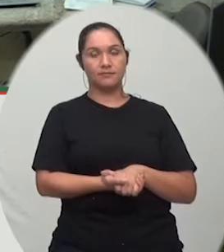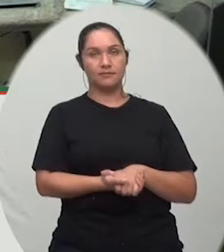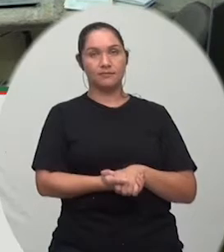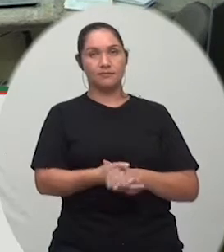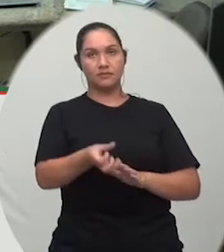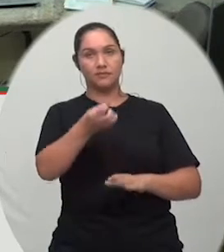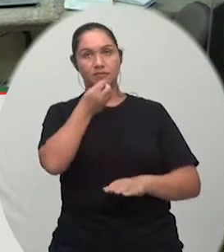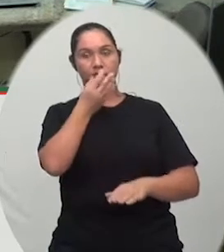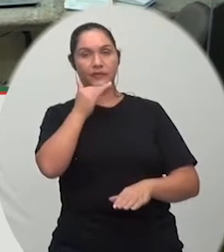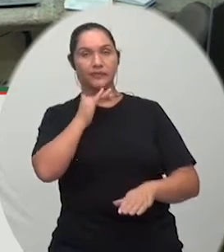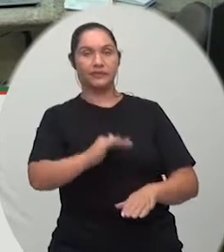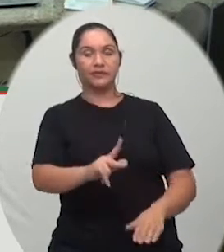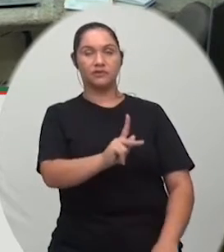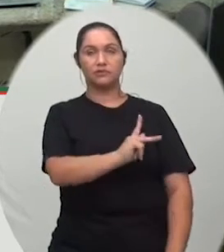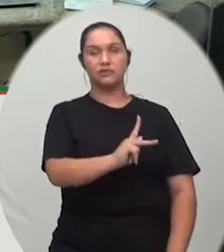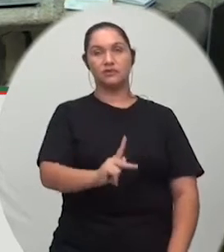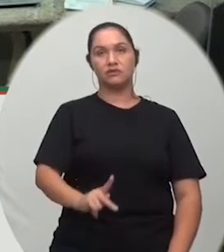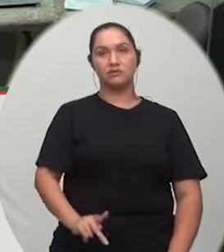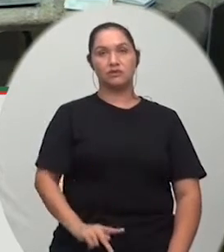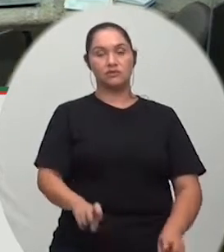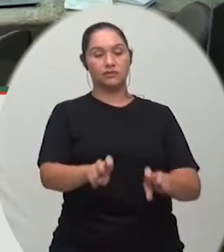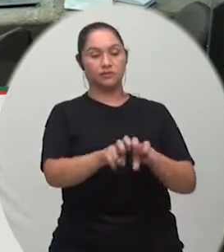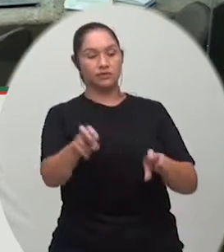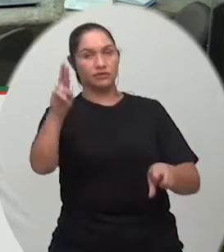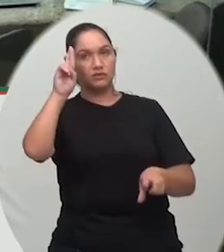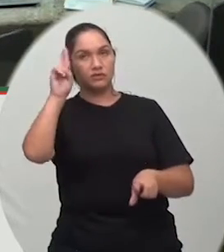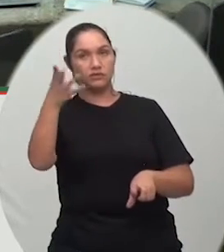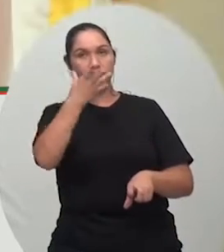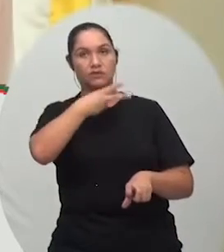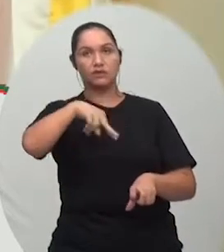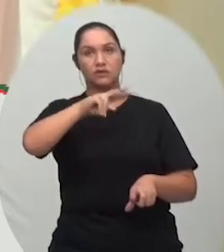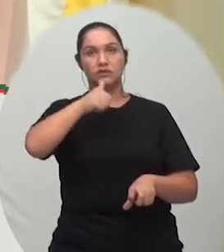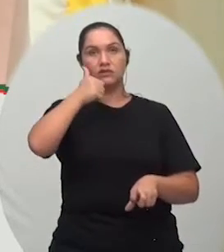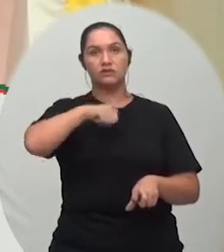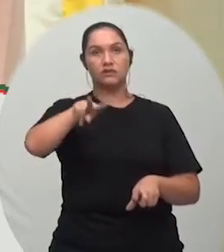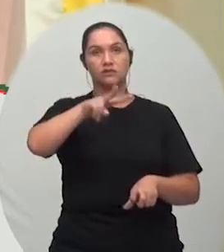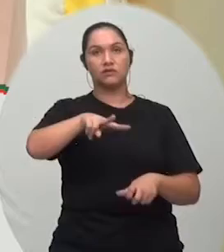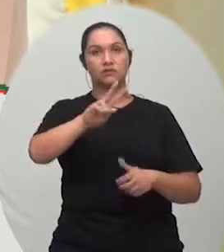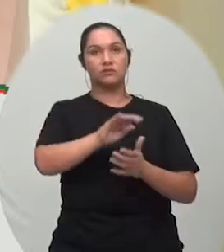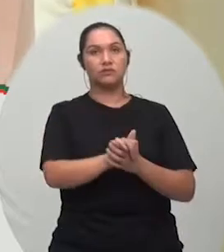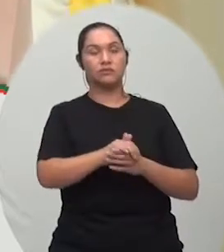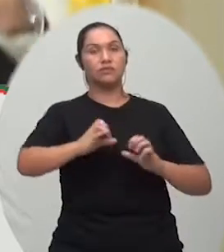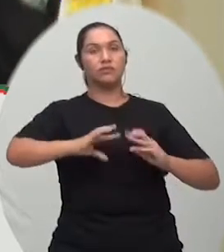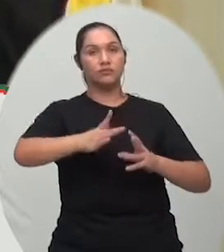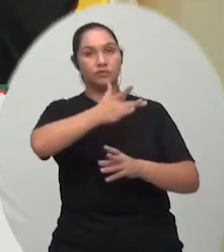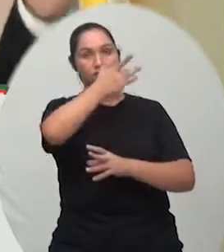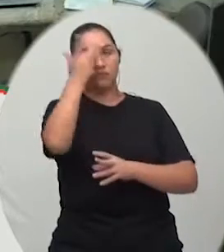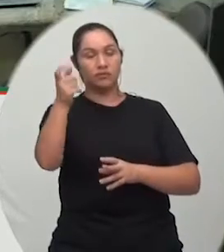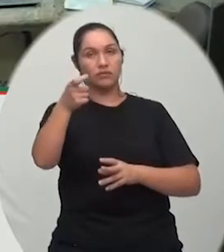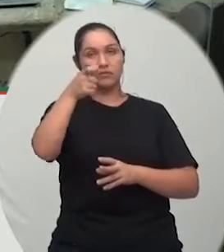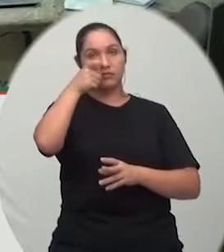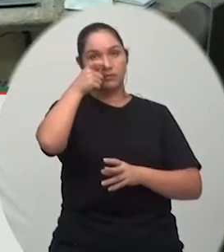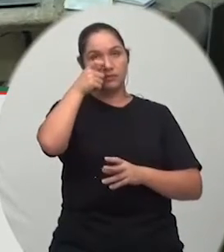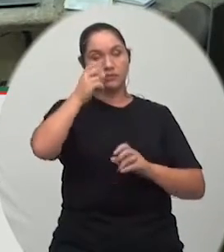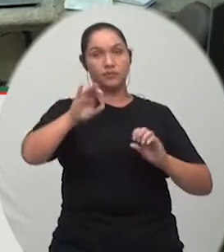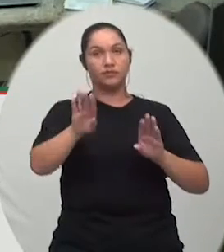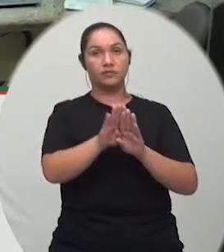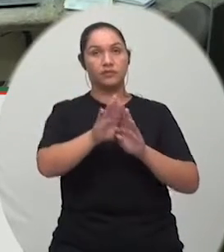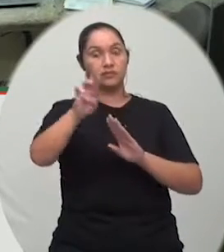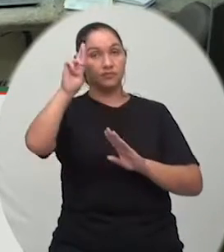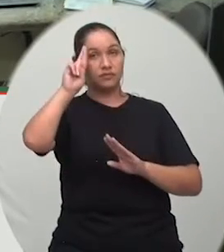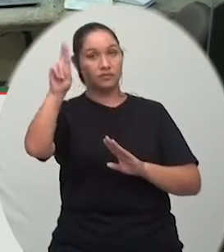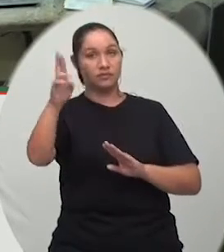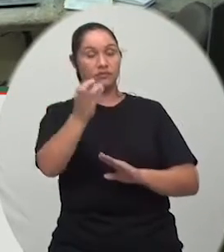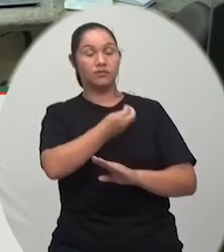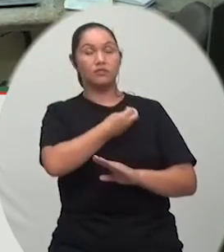Boa tarde, senhor presidente, integrantes da mesa, aos vereadores, vereadoras, ao público que nos assiste, às lideranças comunitárias